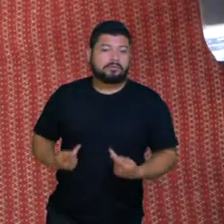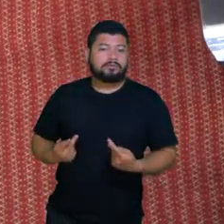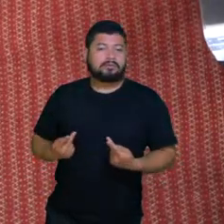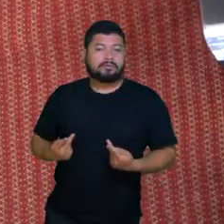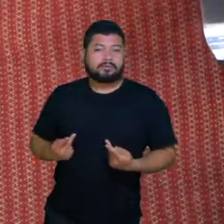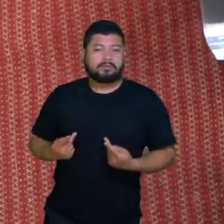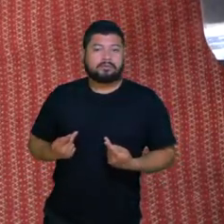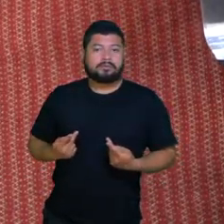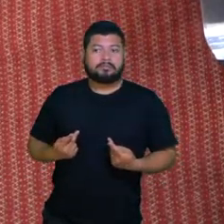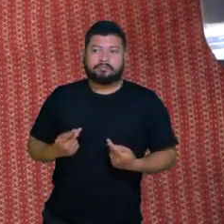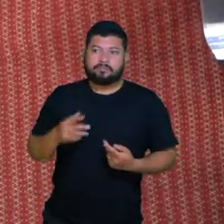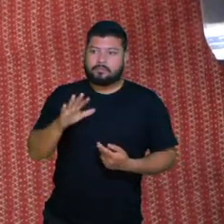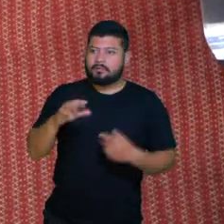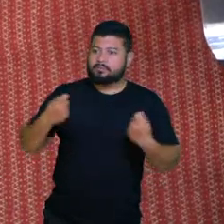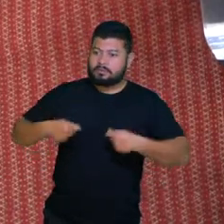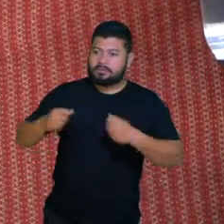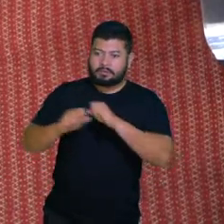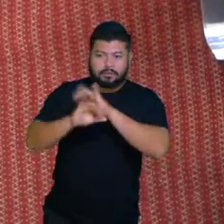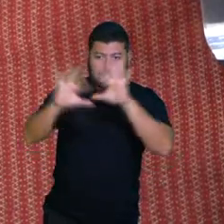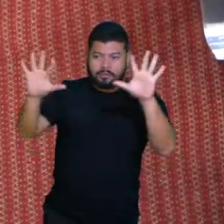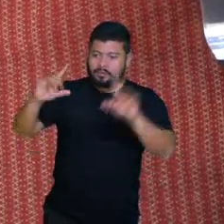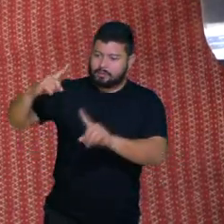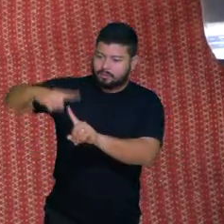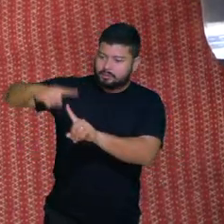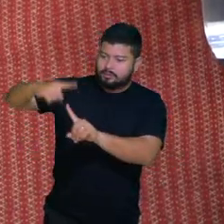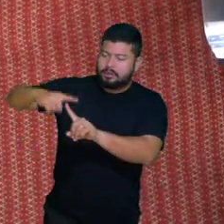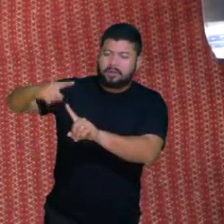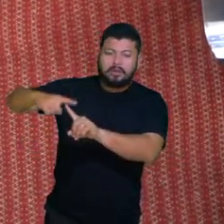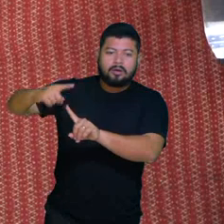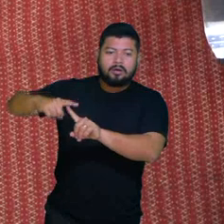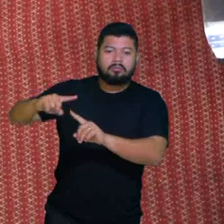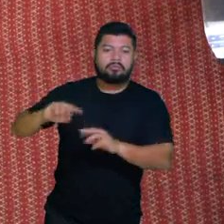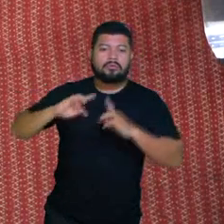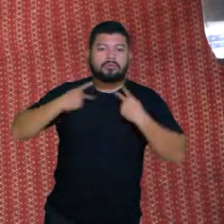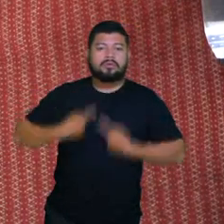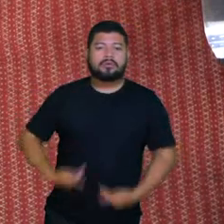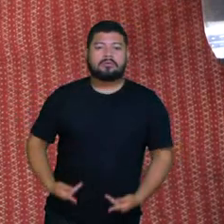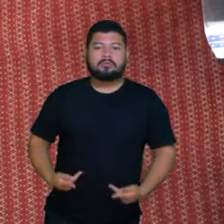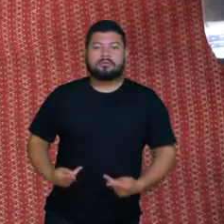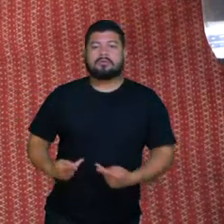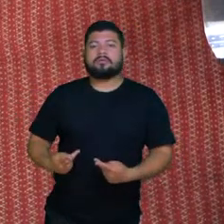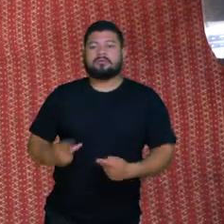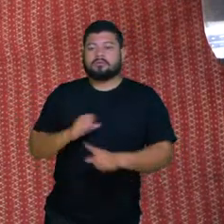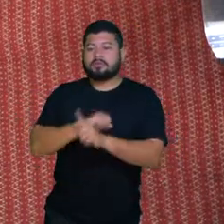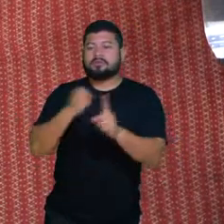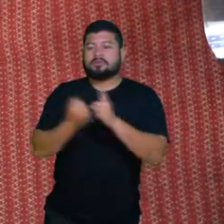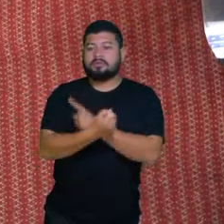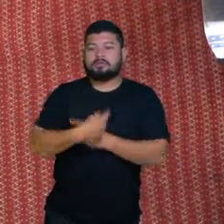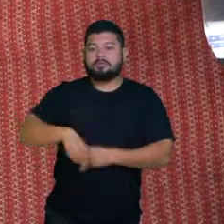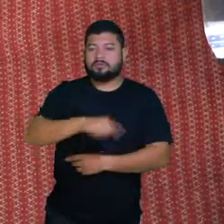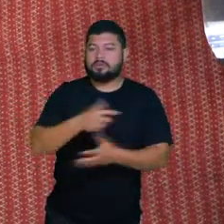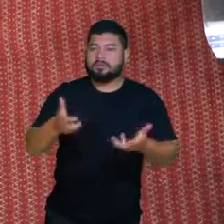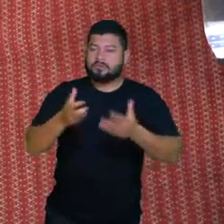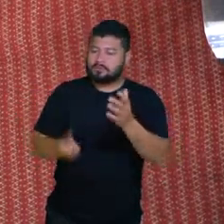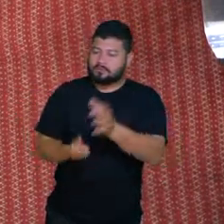humano e de sociedade queremos construir e todos trabalhar em prol dessa concepção